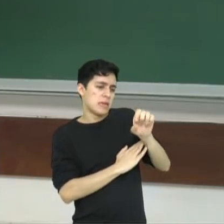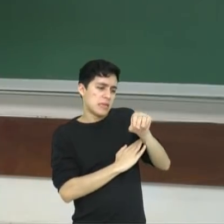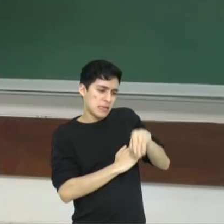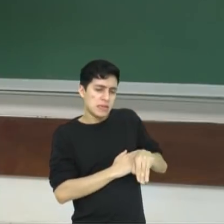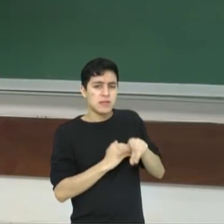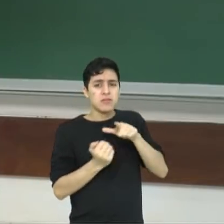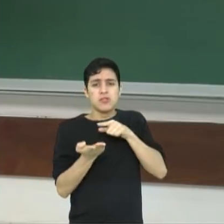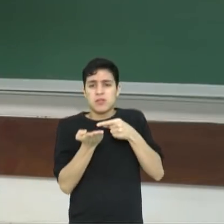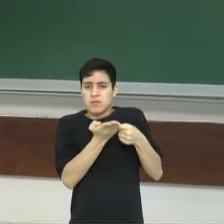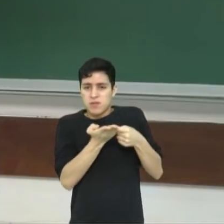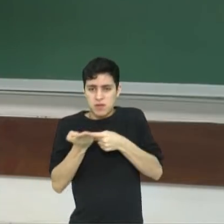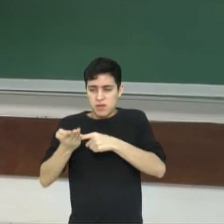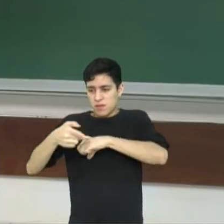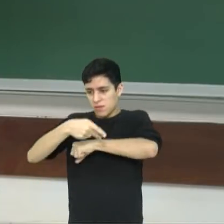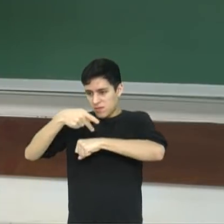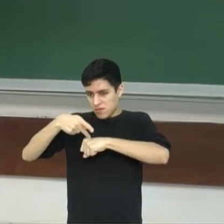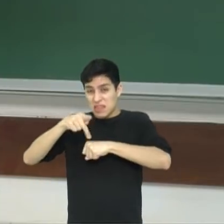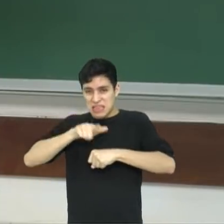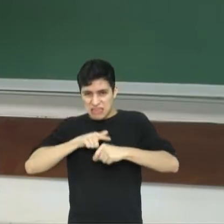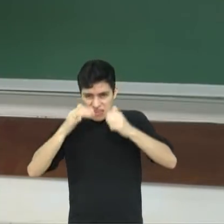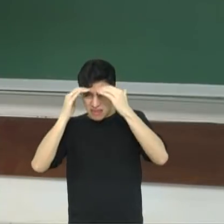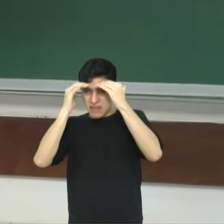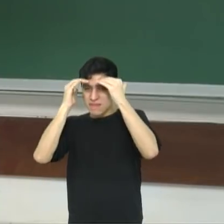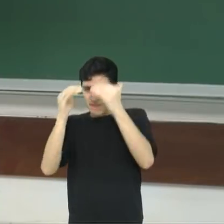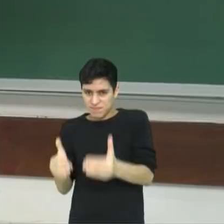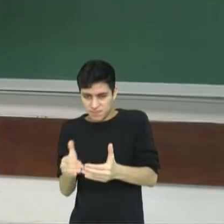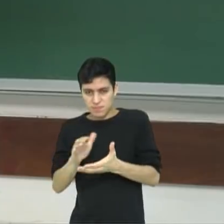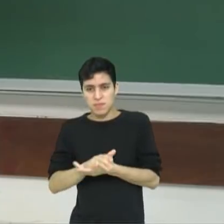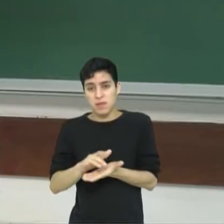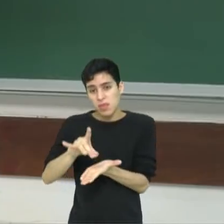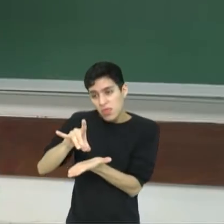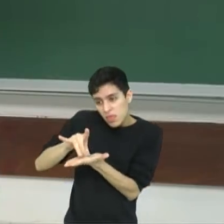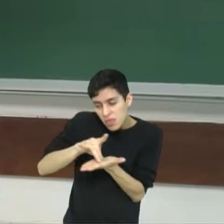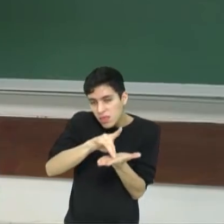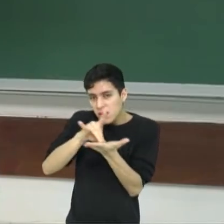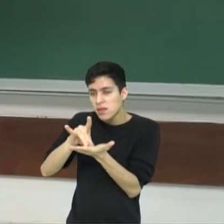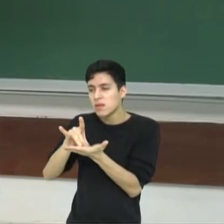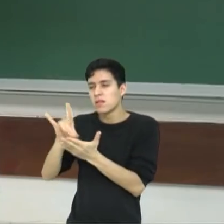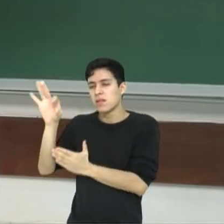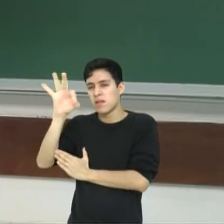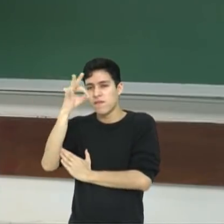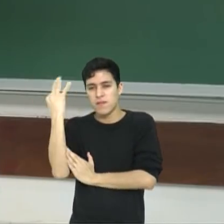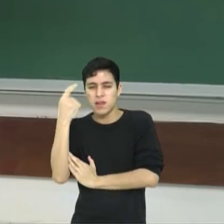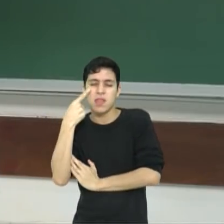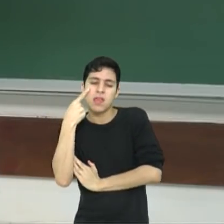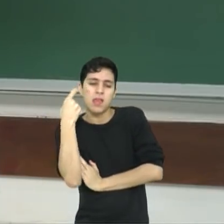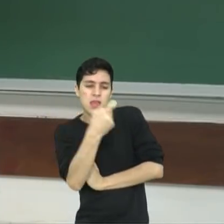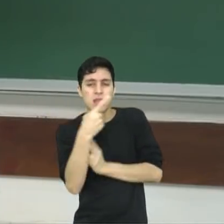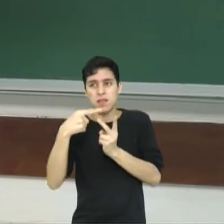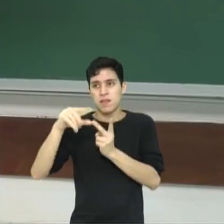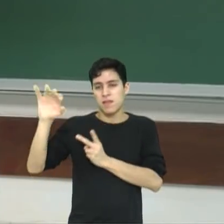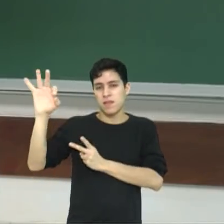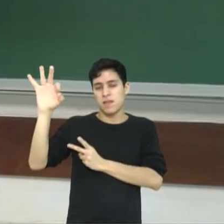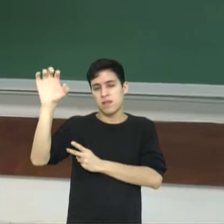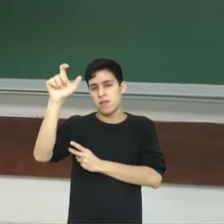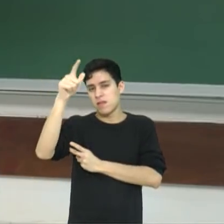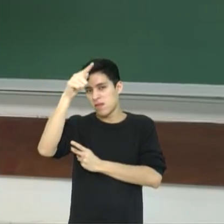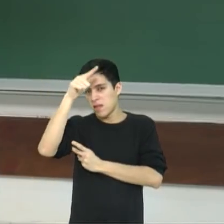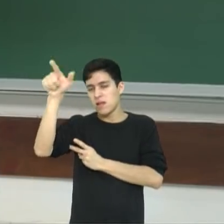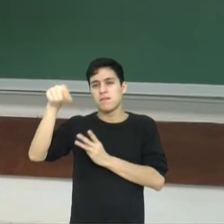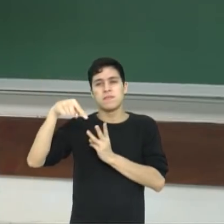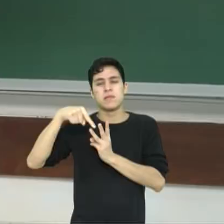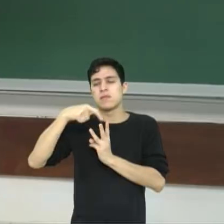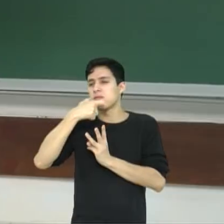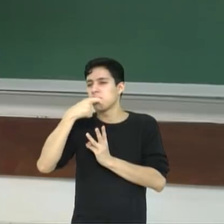acordos bilaterais? E eles são respeitados? E realmente os interesses da França, da Inglaterra, da Bélgica, da Alemanha, da Itália,